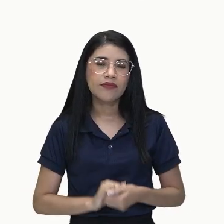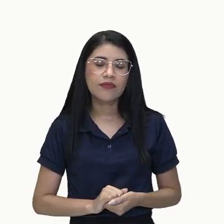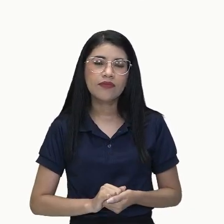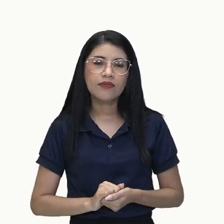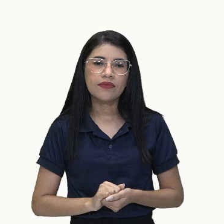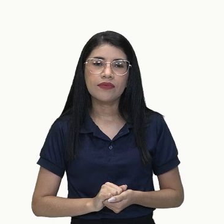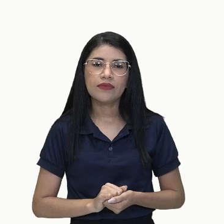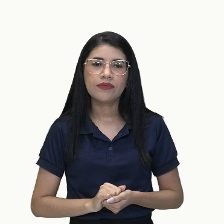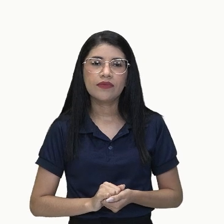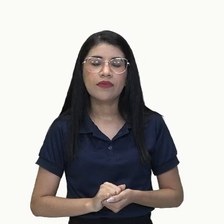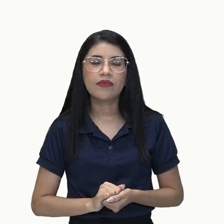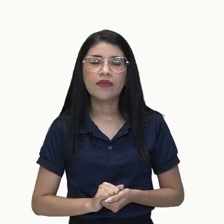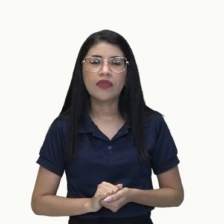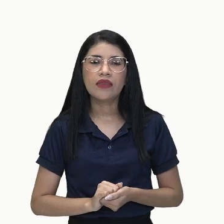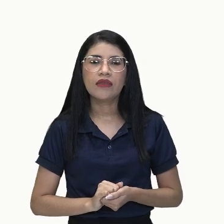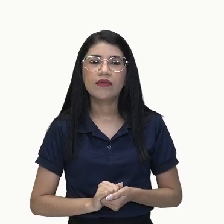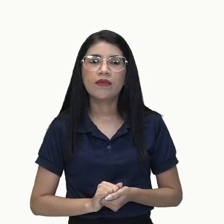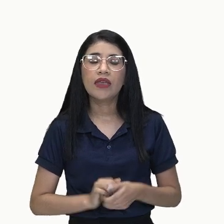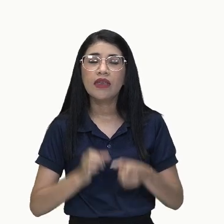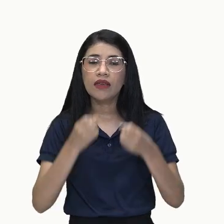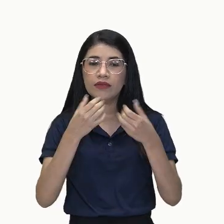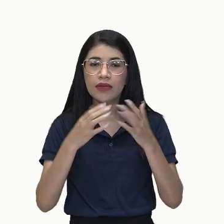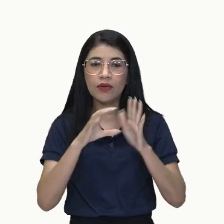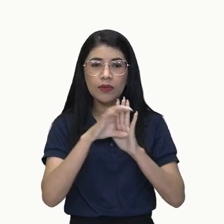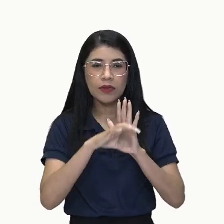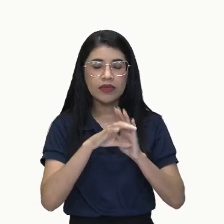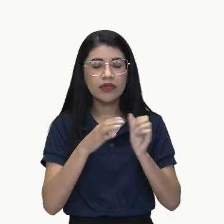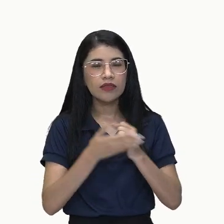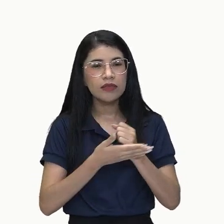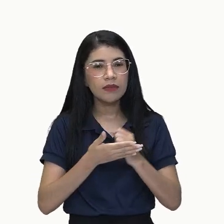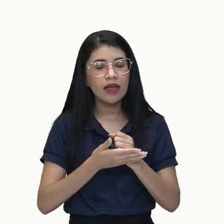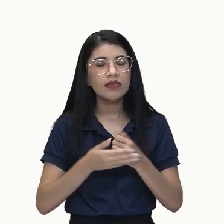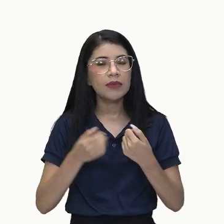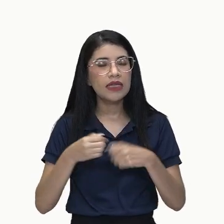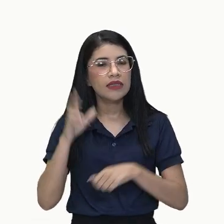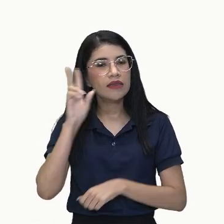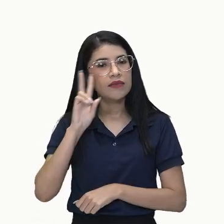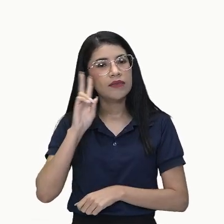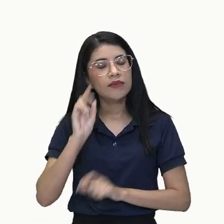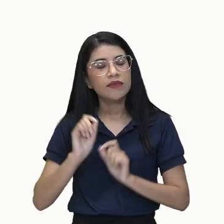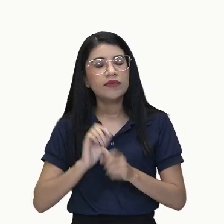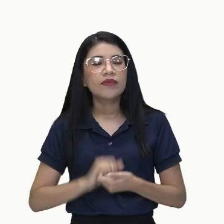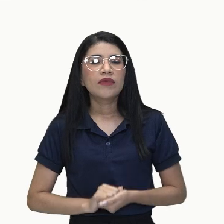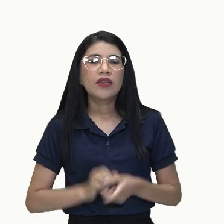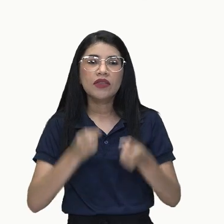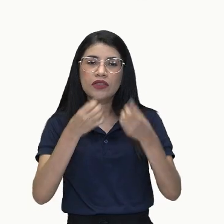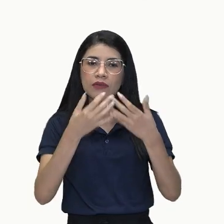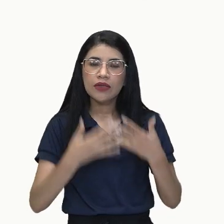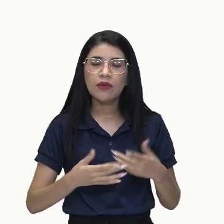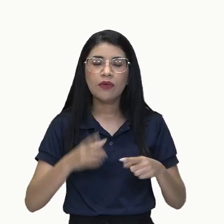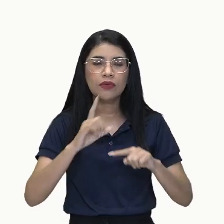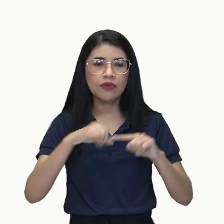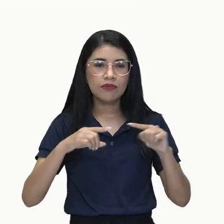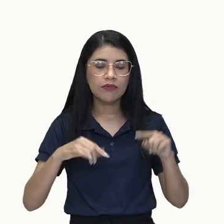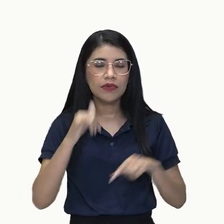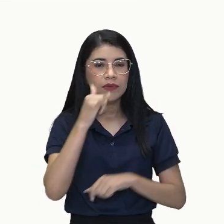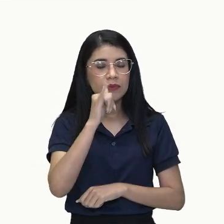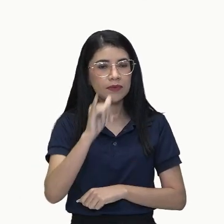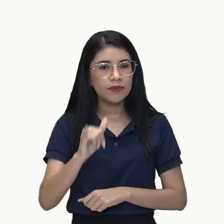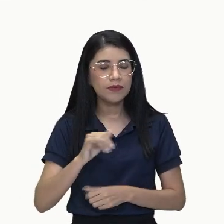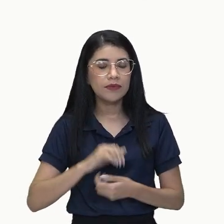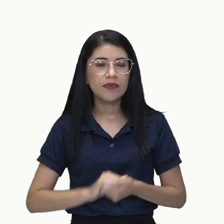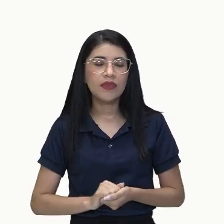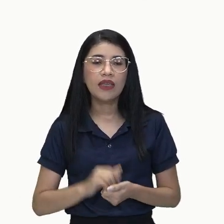fala em conceitos fundamentais, então não esqueçam, falamos aí dos dispositivos elétricos